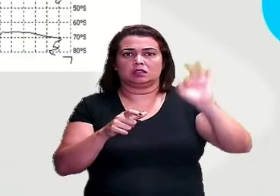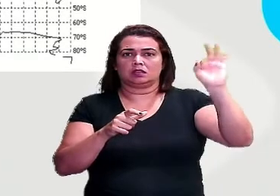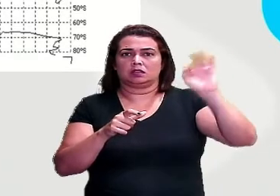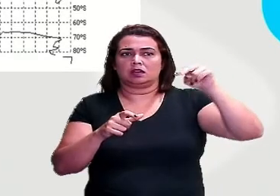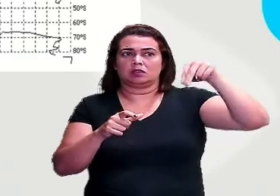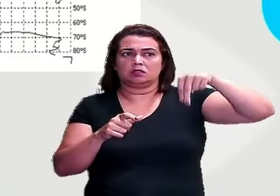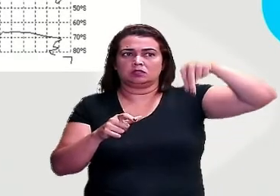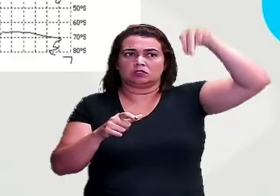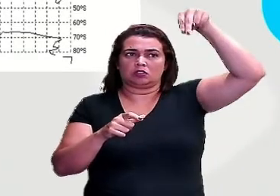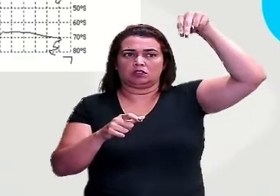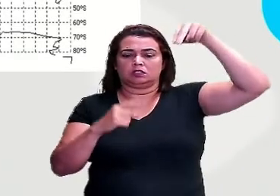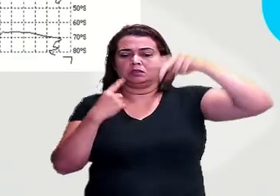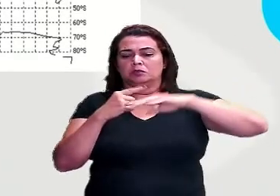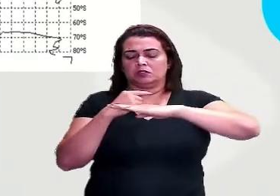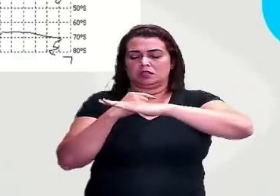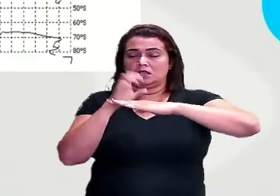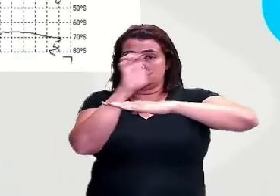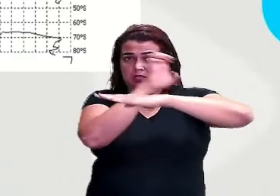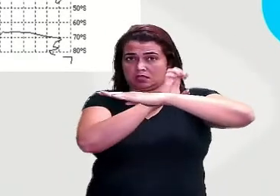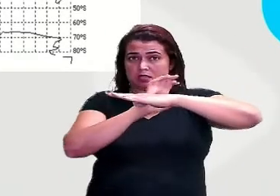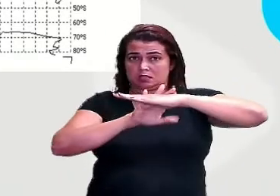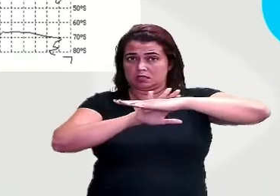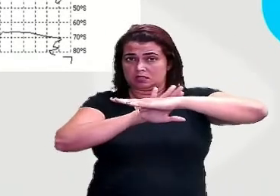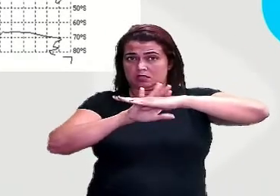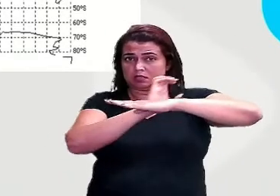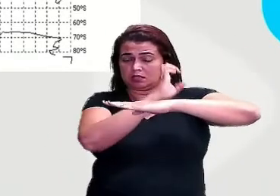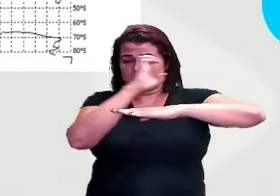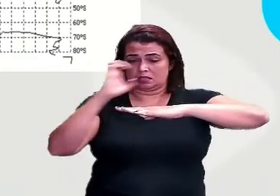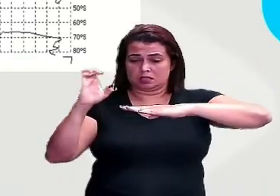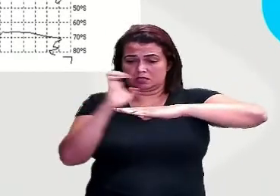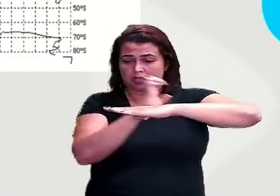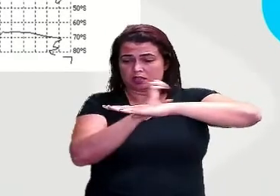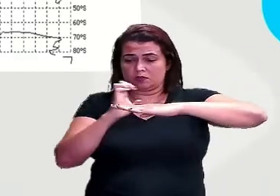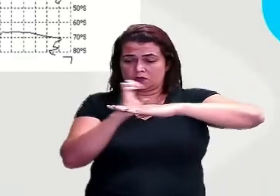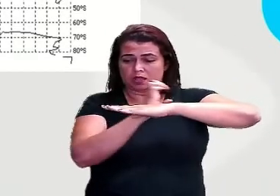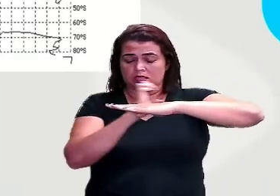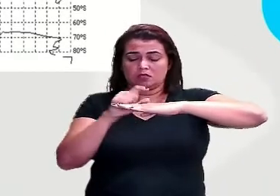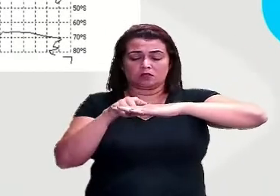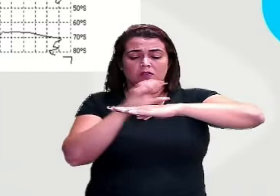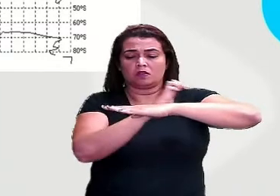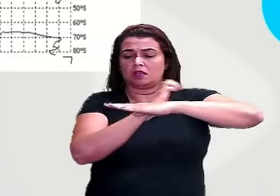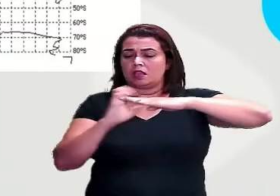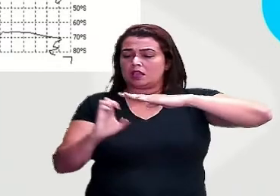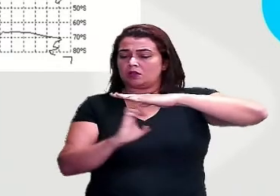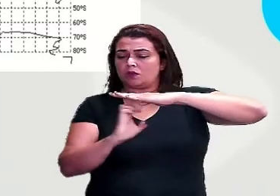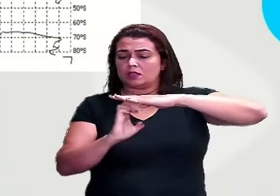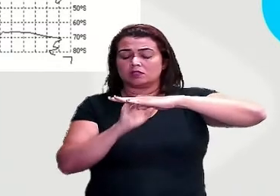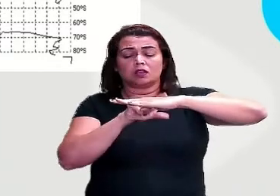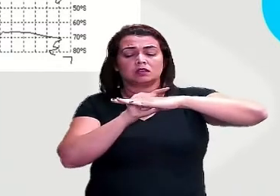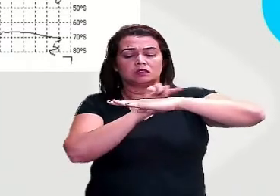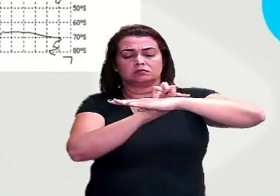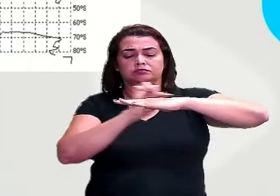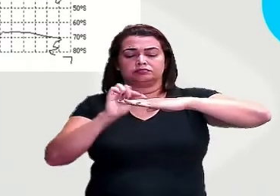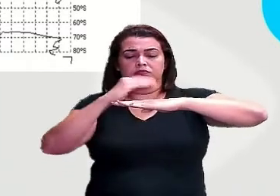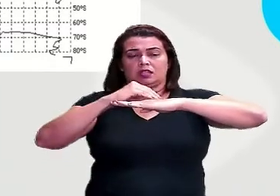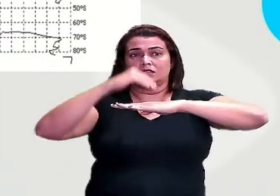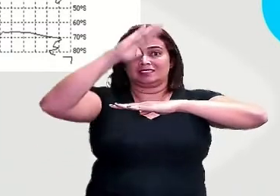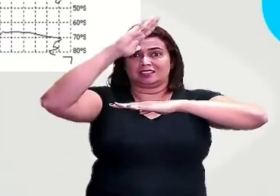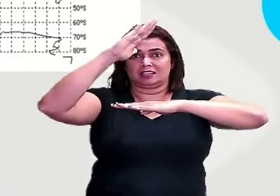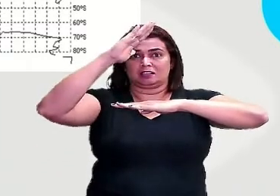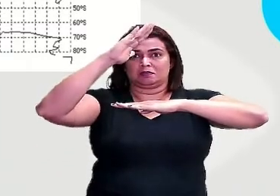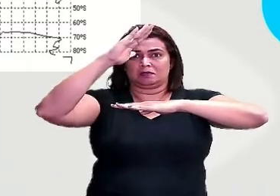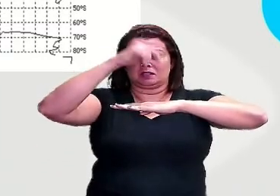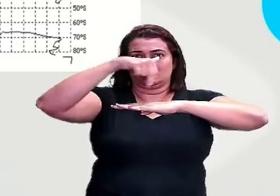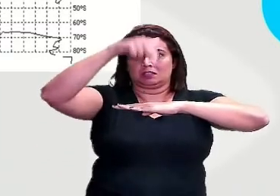está a 60 graus acima da linha do Equador. E 120 graus oeste, porque ele está a